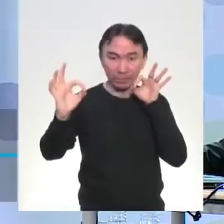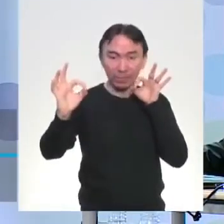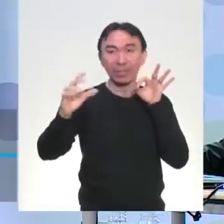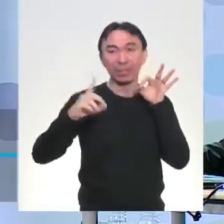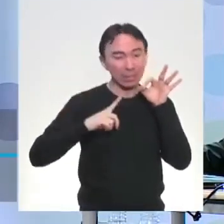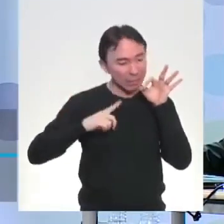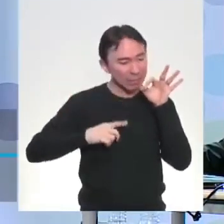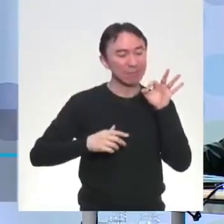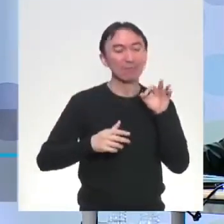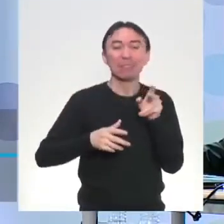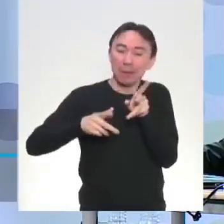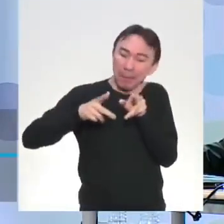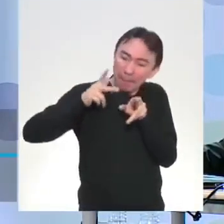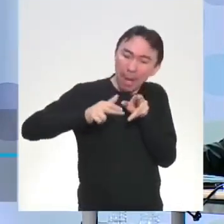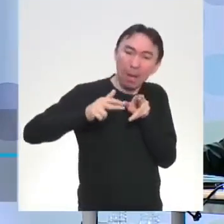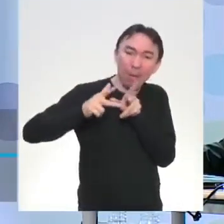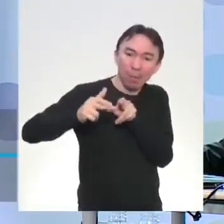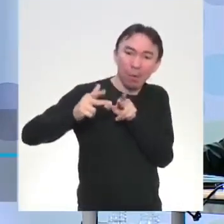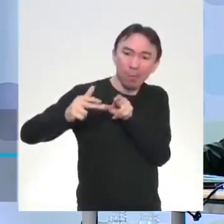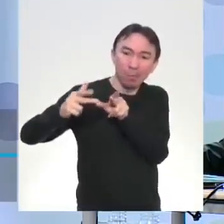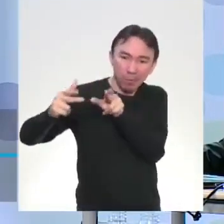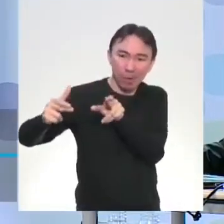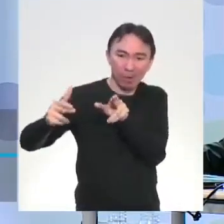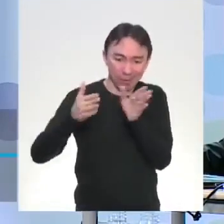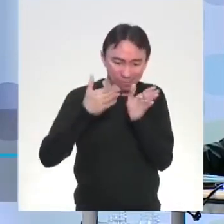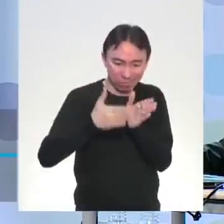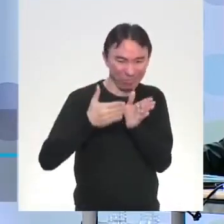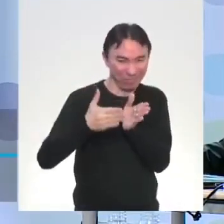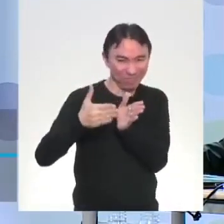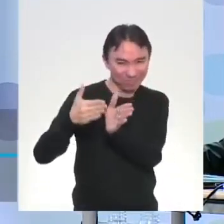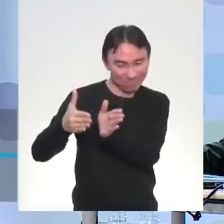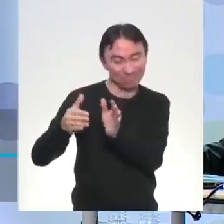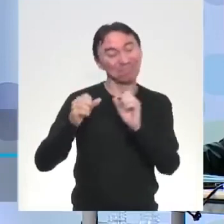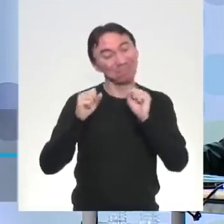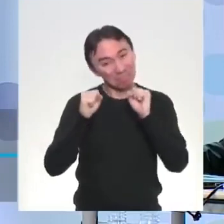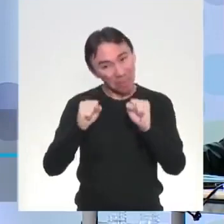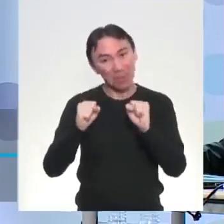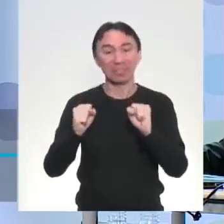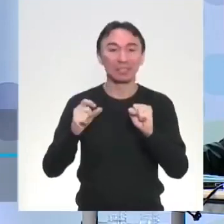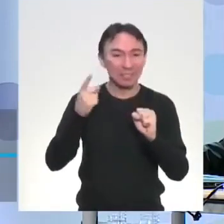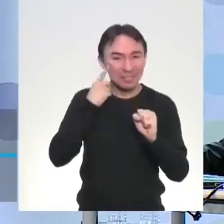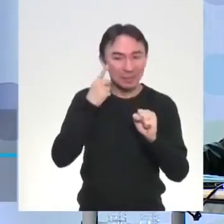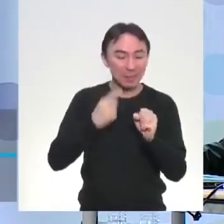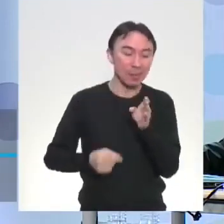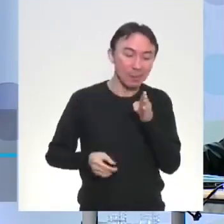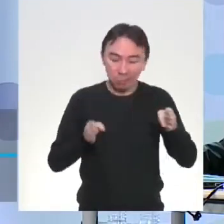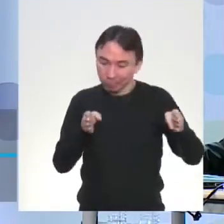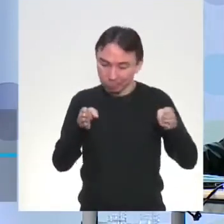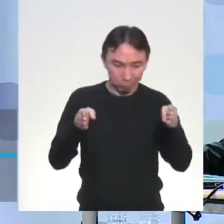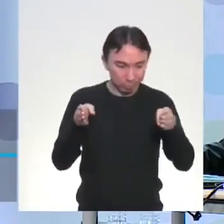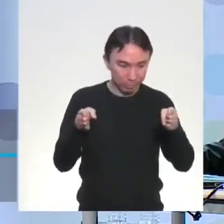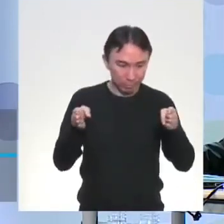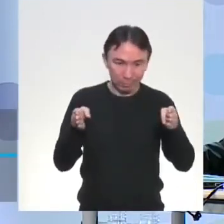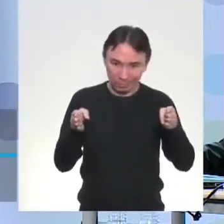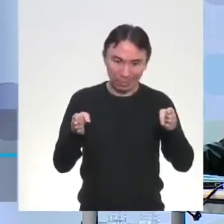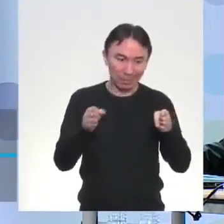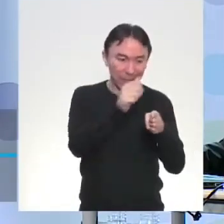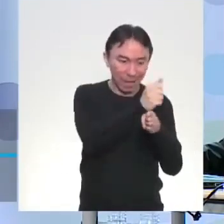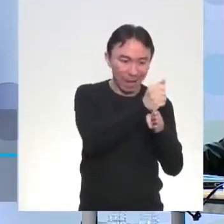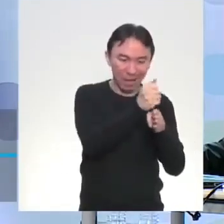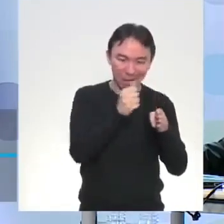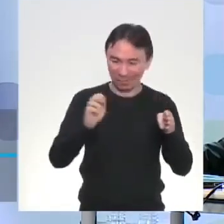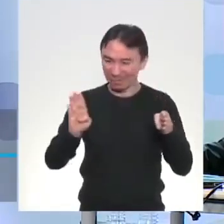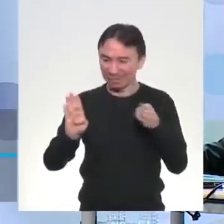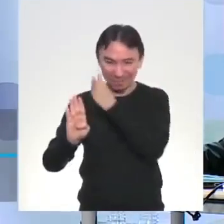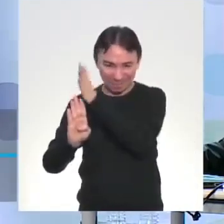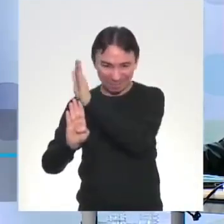reta, e esses segmentos de retas podem ser definidos por suas extremidades, como acabamos de ver. Beleza? Então vamos lá.